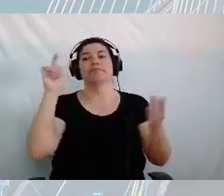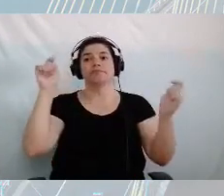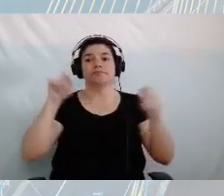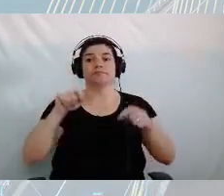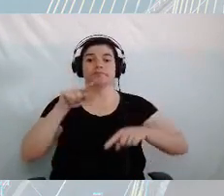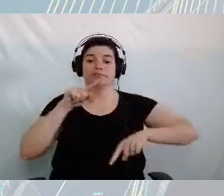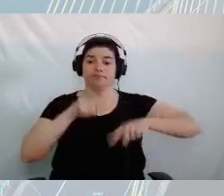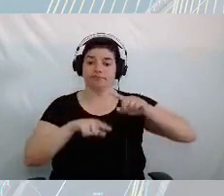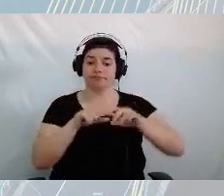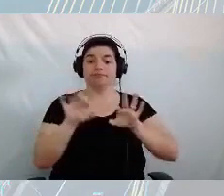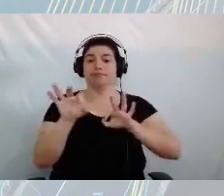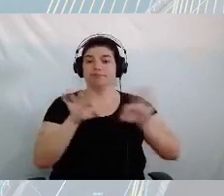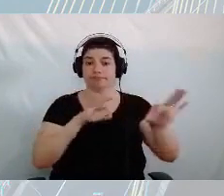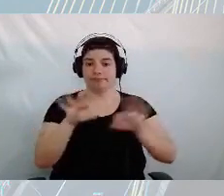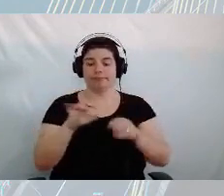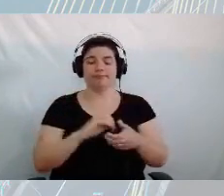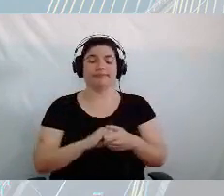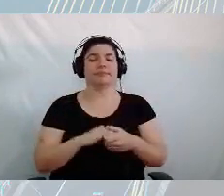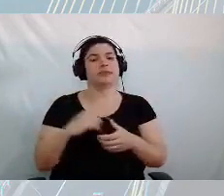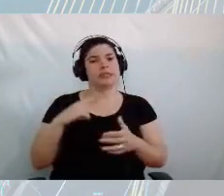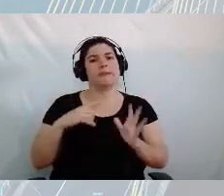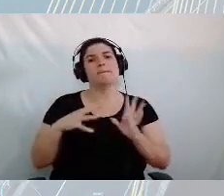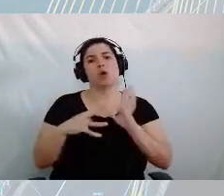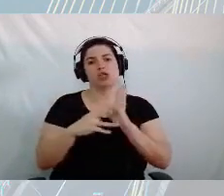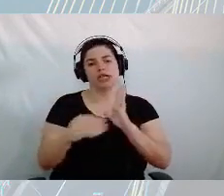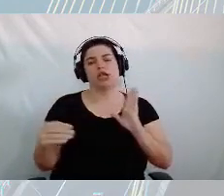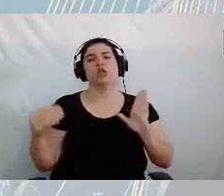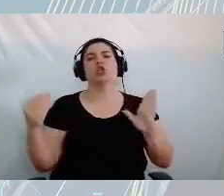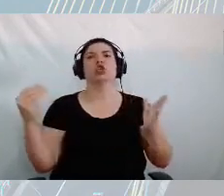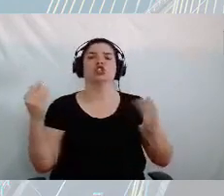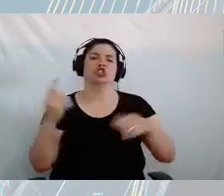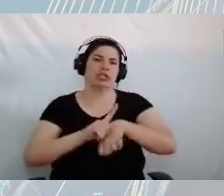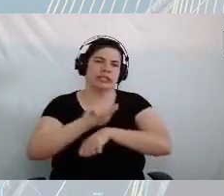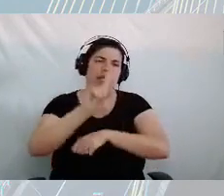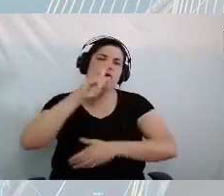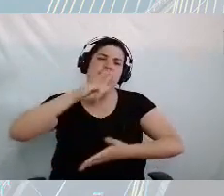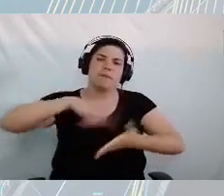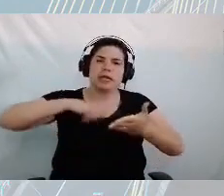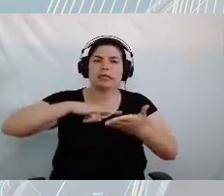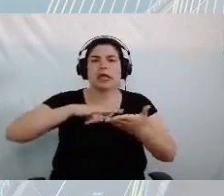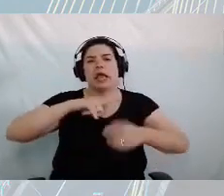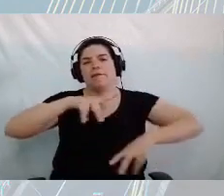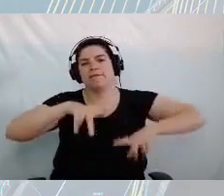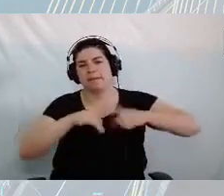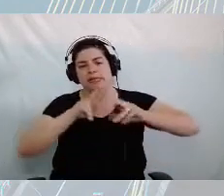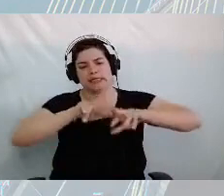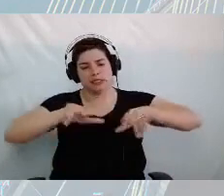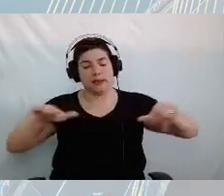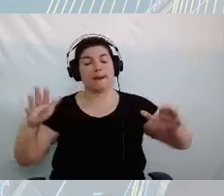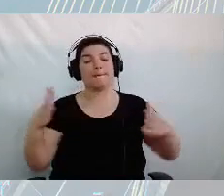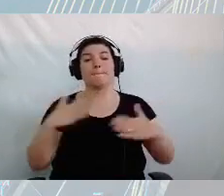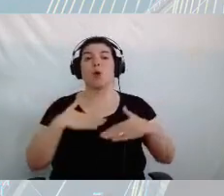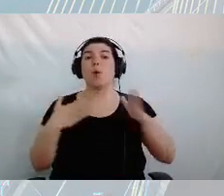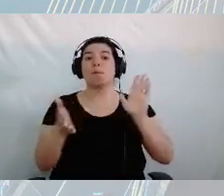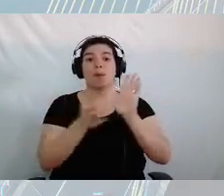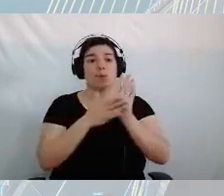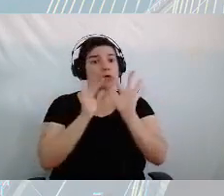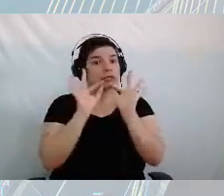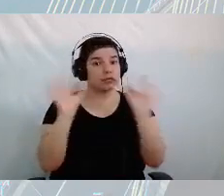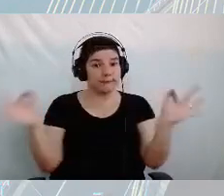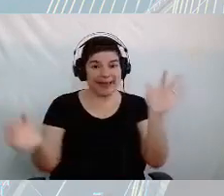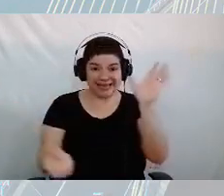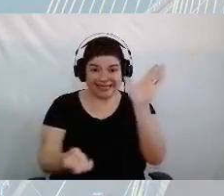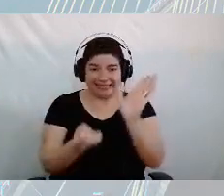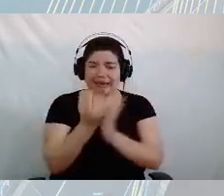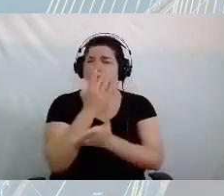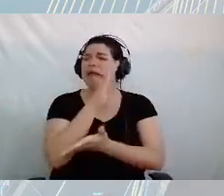gestão, aquela coisa de ter muitas etapas, muitos documentos, muitas ferramentas, A minha proposta era muito simples, não vamos criar nada, não vamos